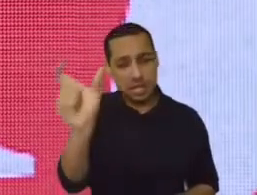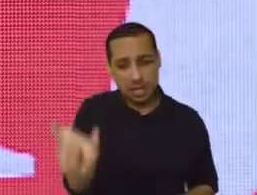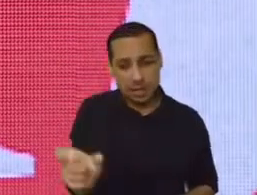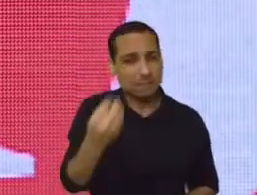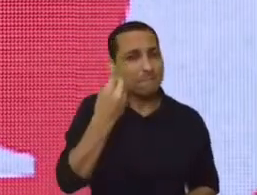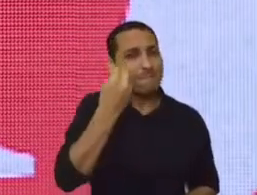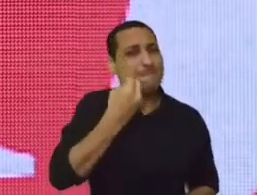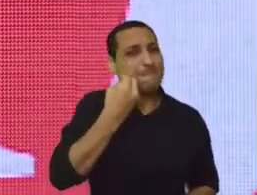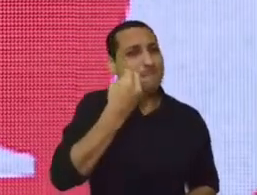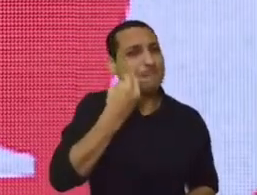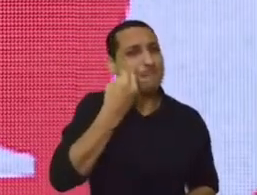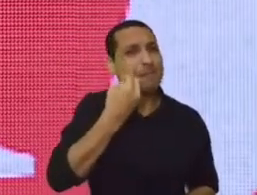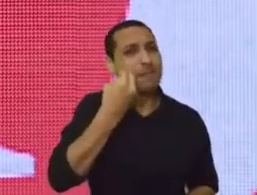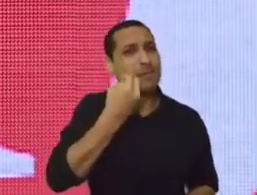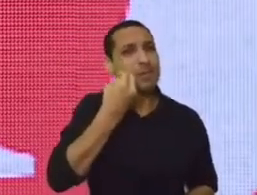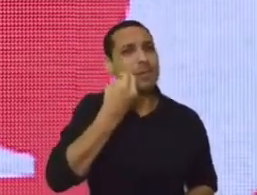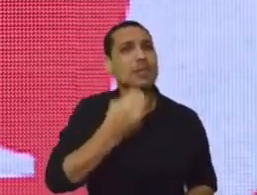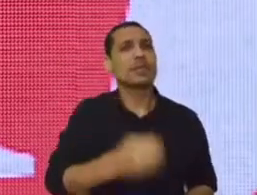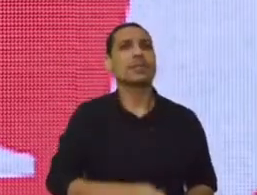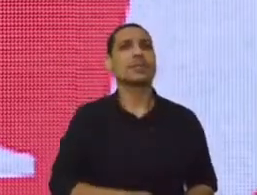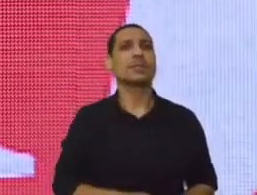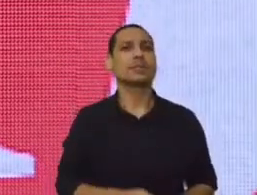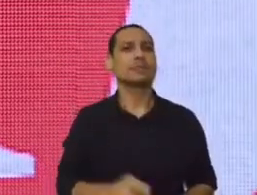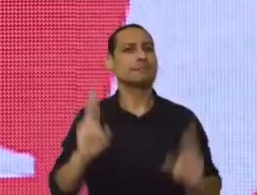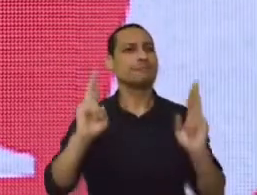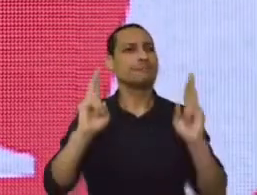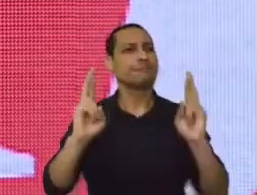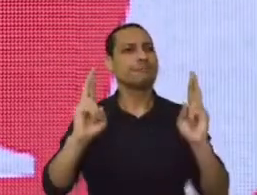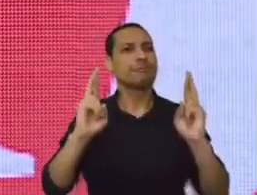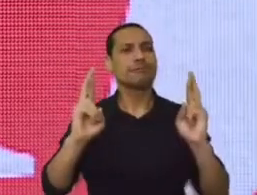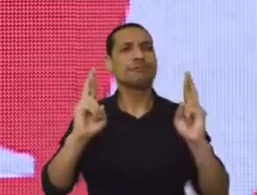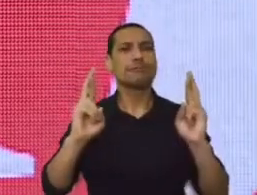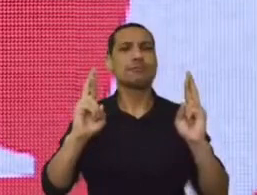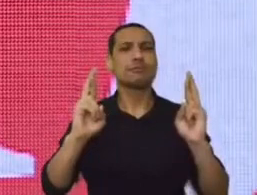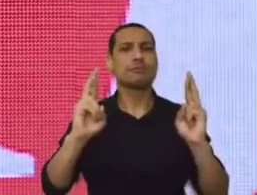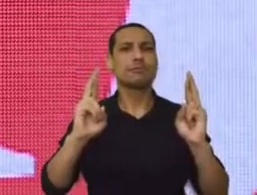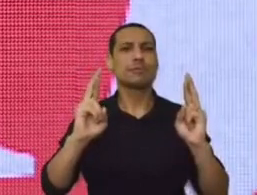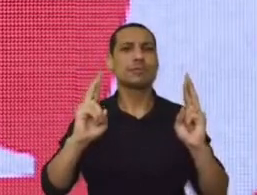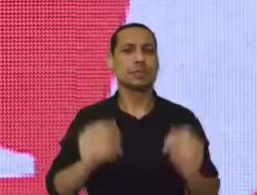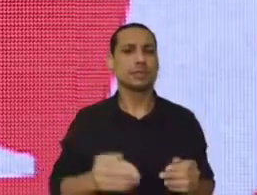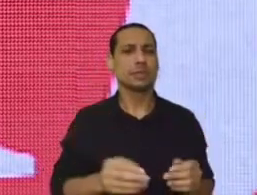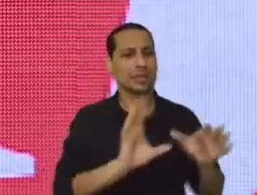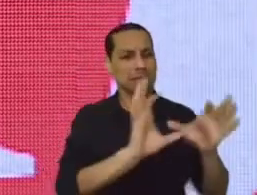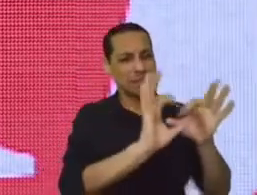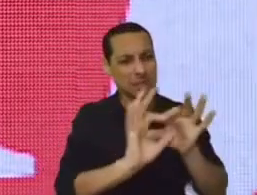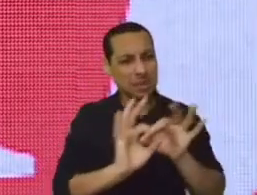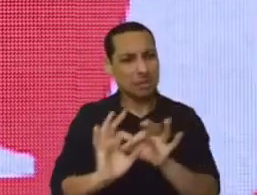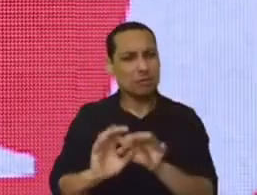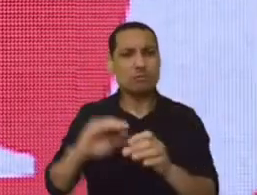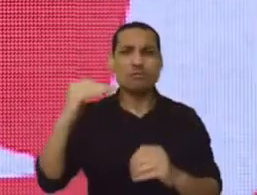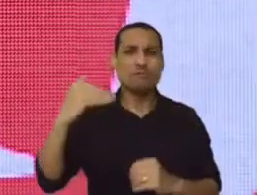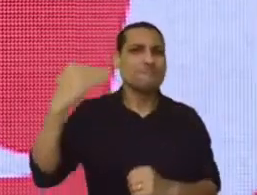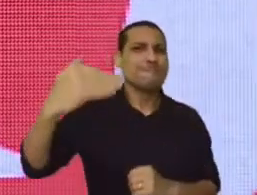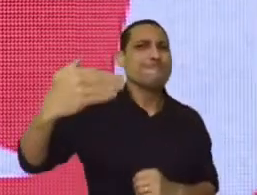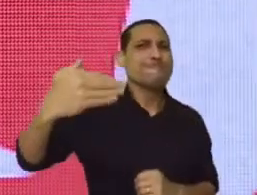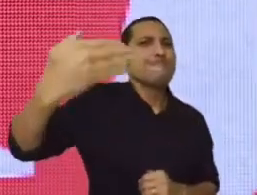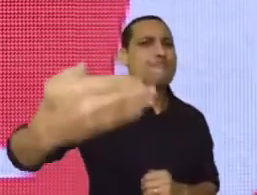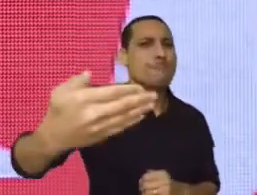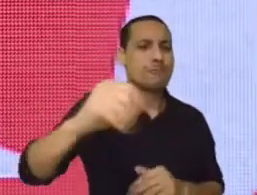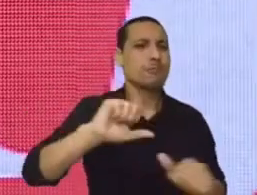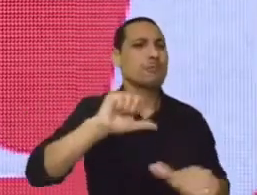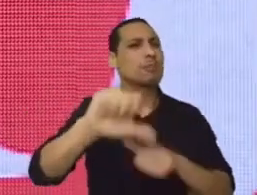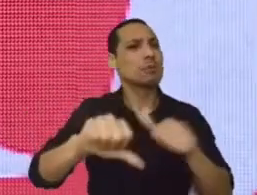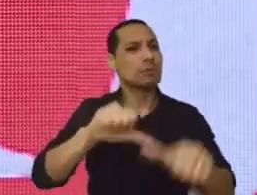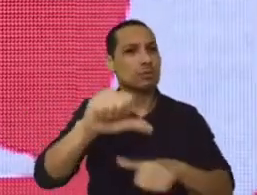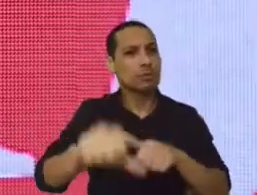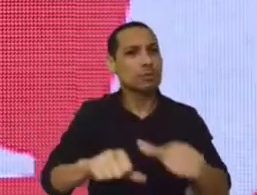nossa expectativa e esperança de mudança, né, desse quadro tão triste que nós estamos vivendo no nosso país.